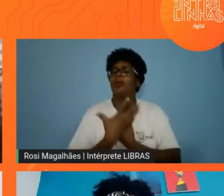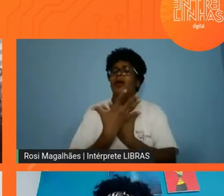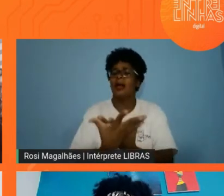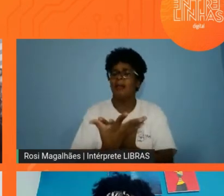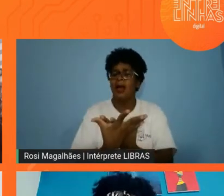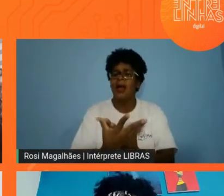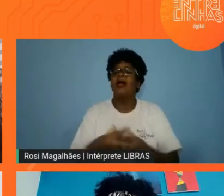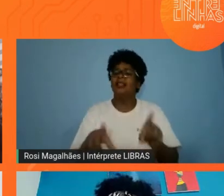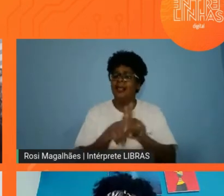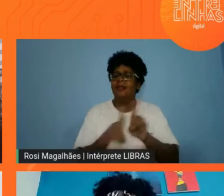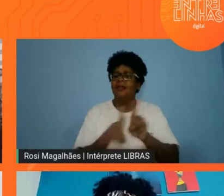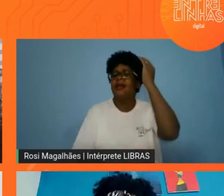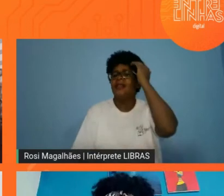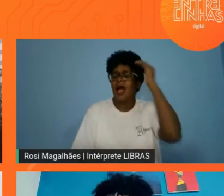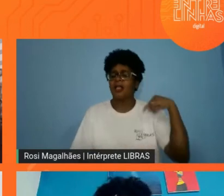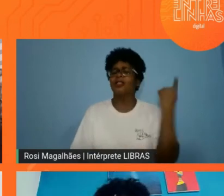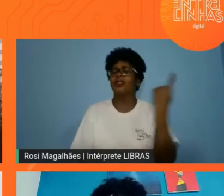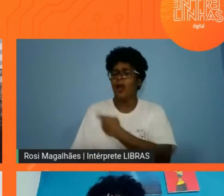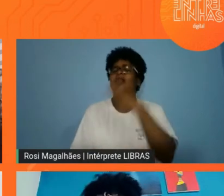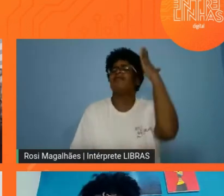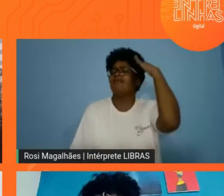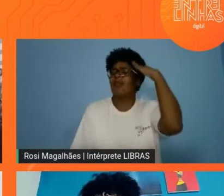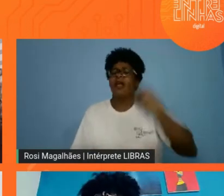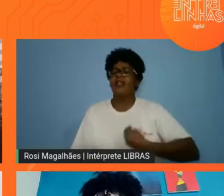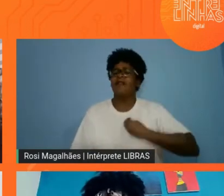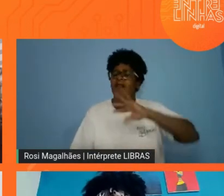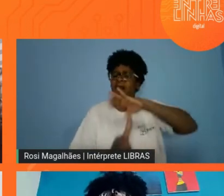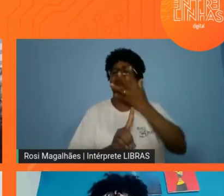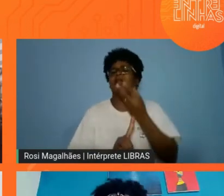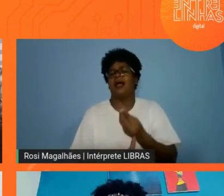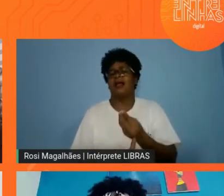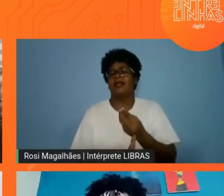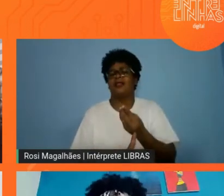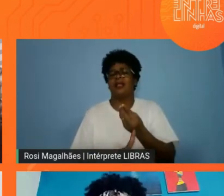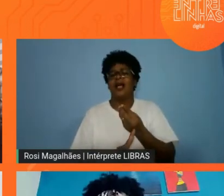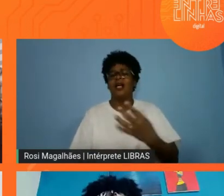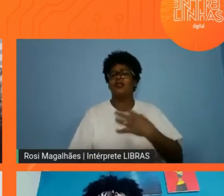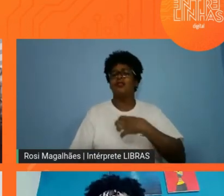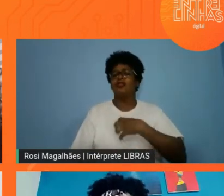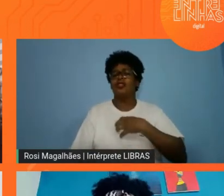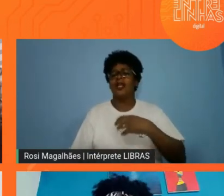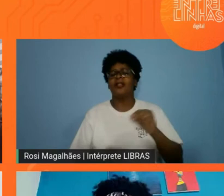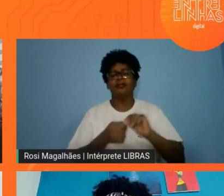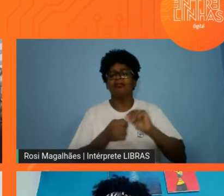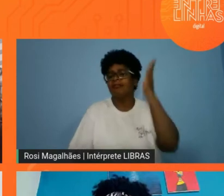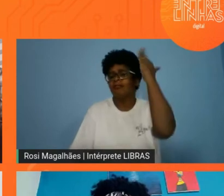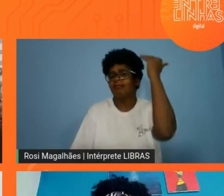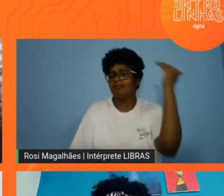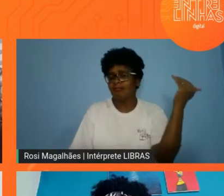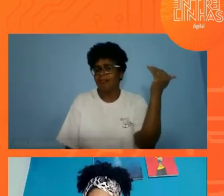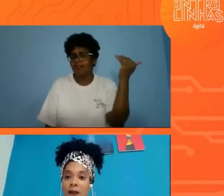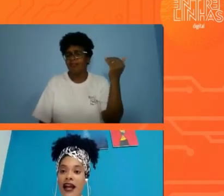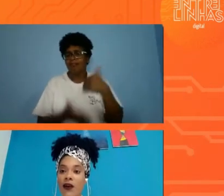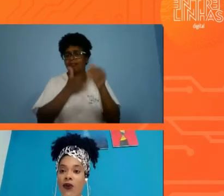parte artística, né, da arte que faz aí parte de um gênero artístico, ele é